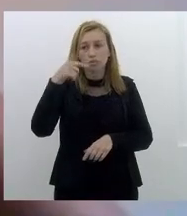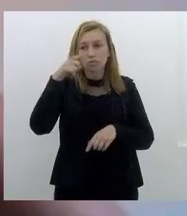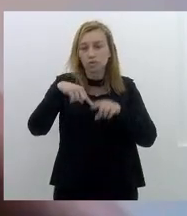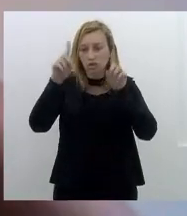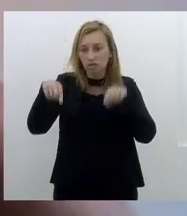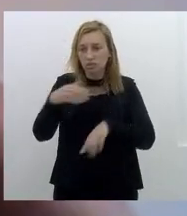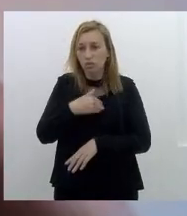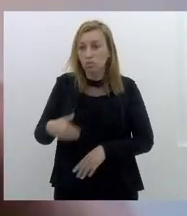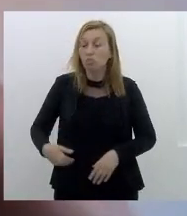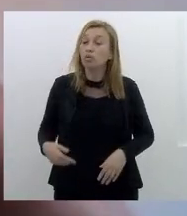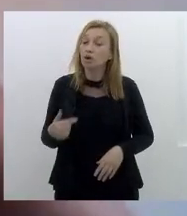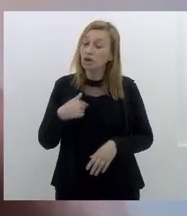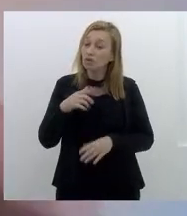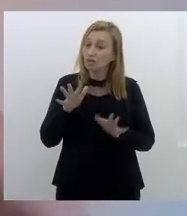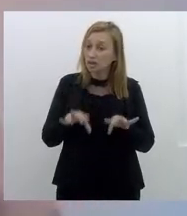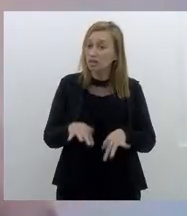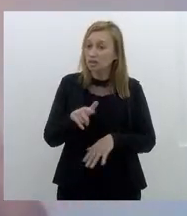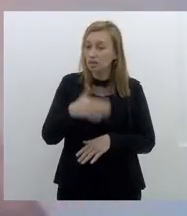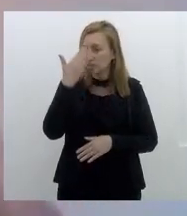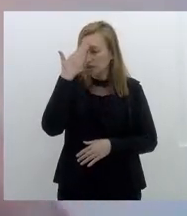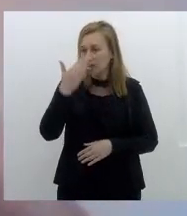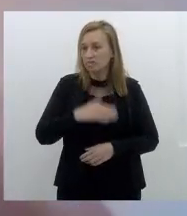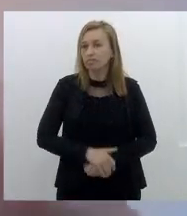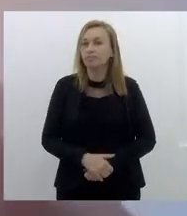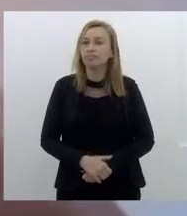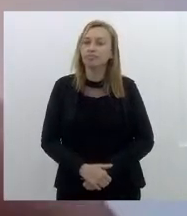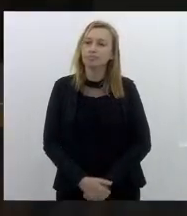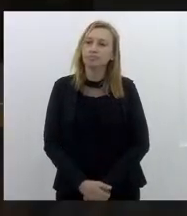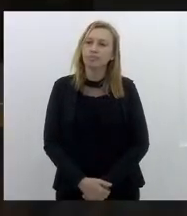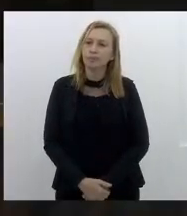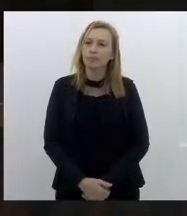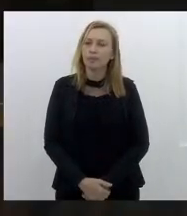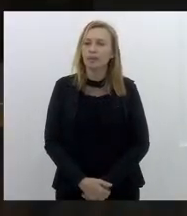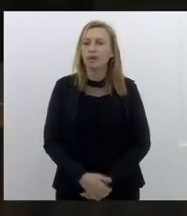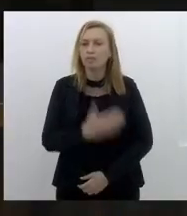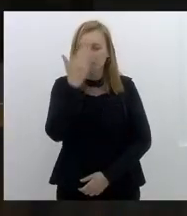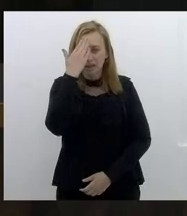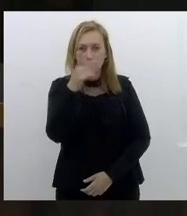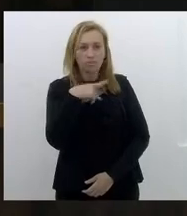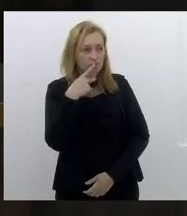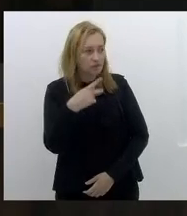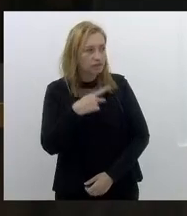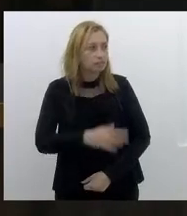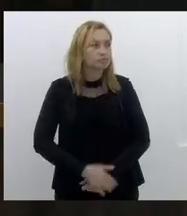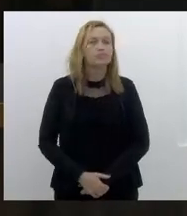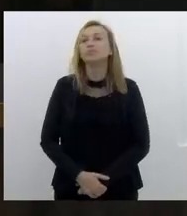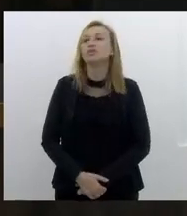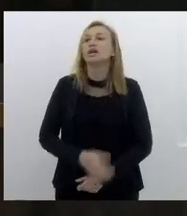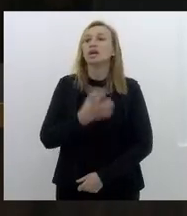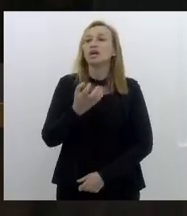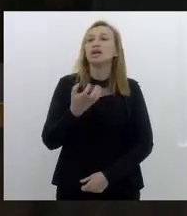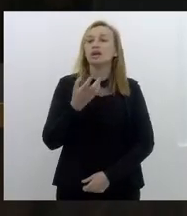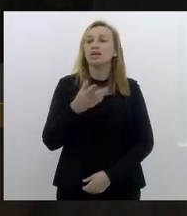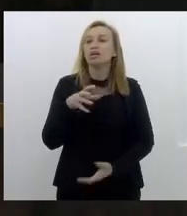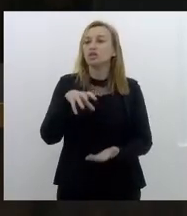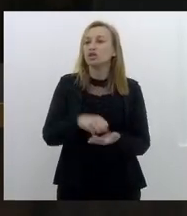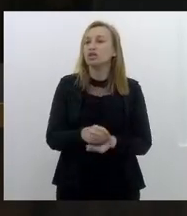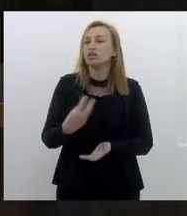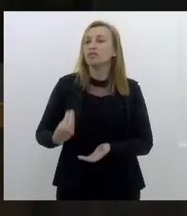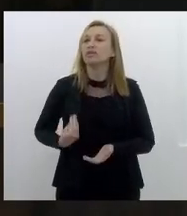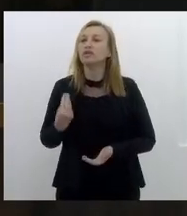eu fico por aqui muito obrigado e obrigado pelas palavras quero registrar a